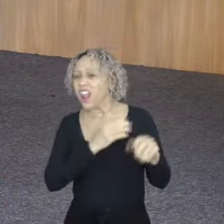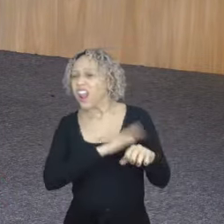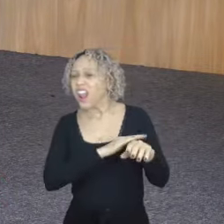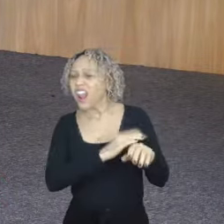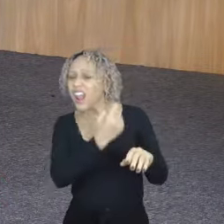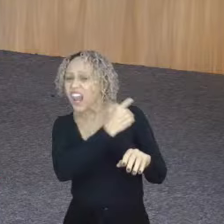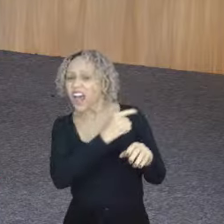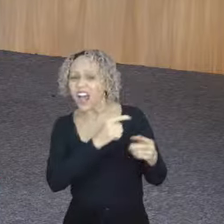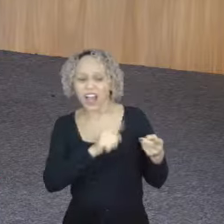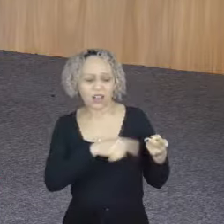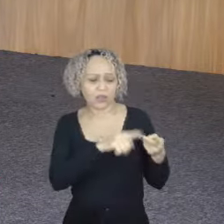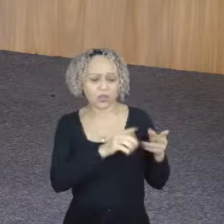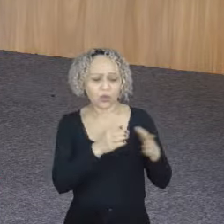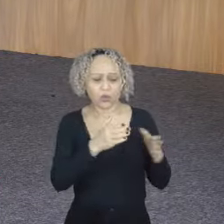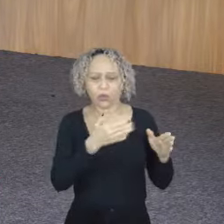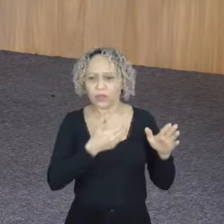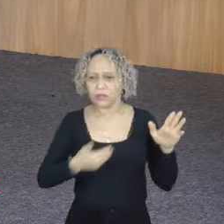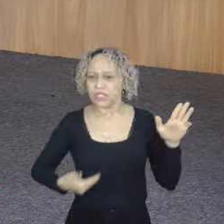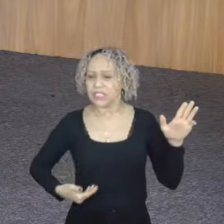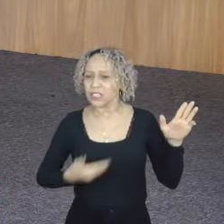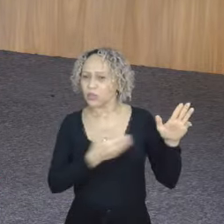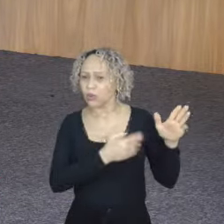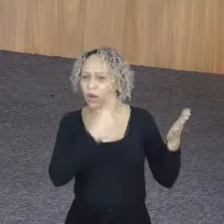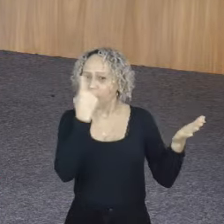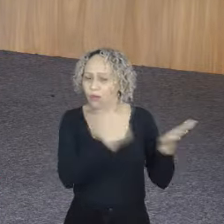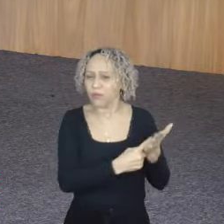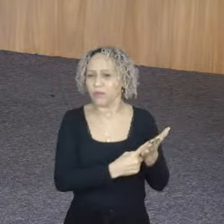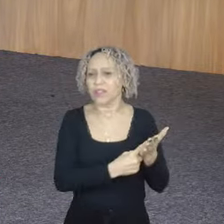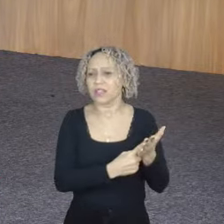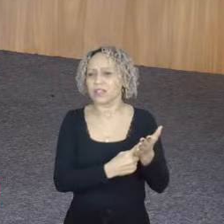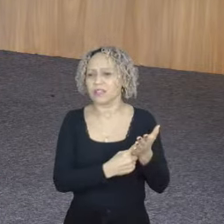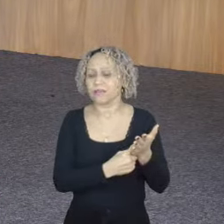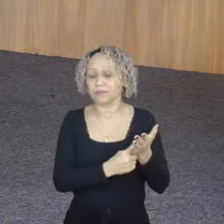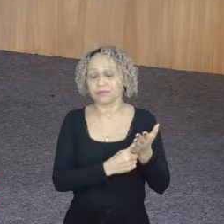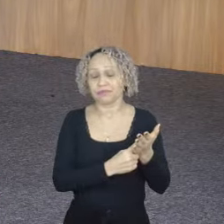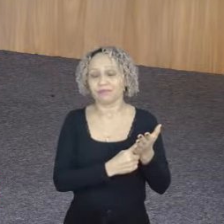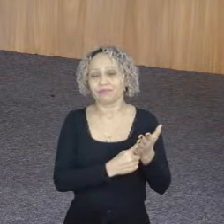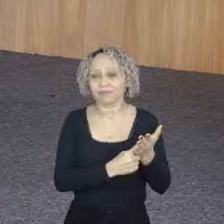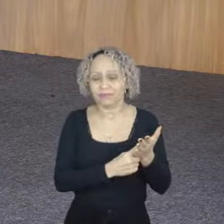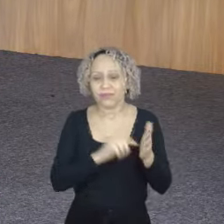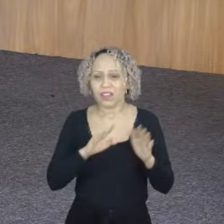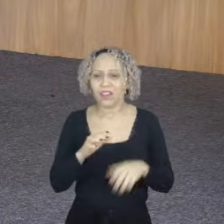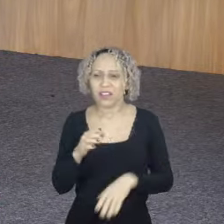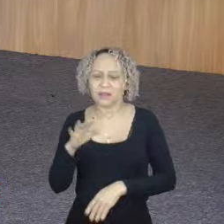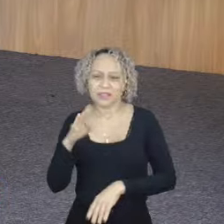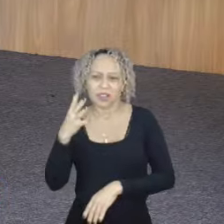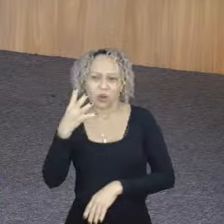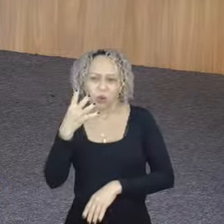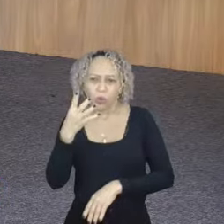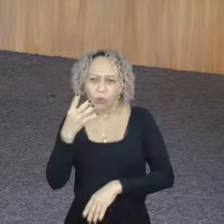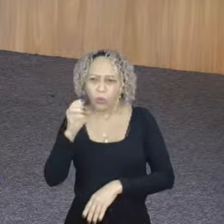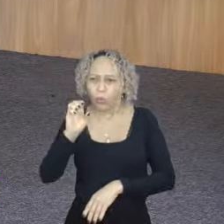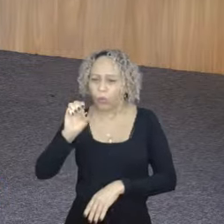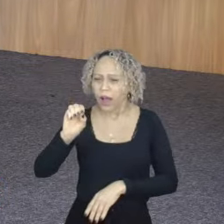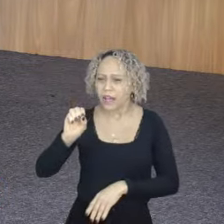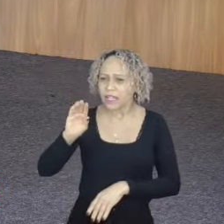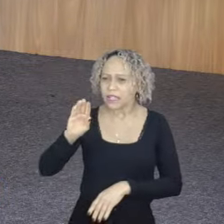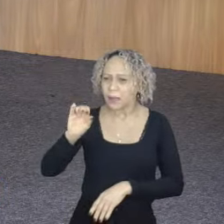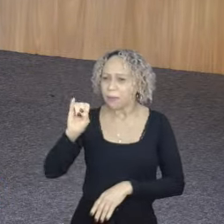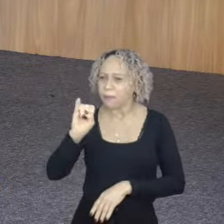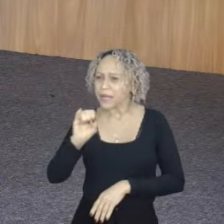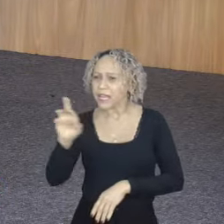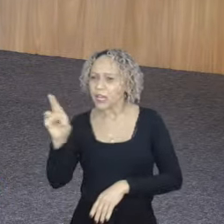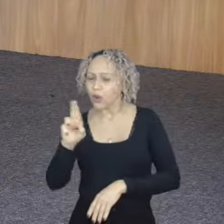segundo governo do presidente Lula. O orçamento de cerca de 40 bilhões de reais inclui transferência